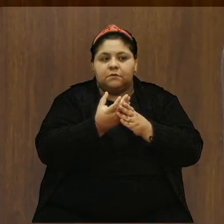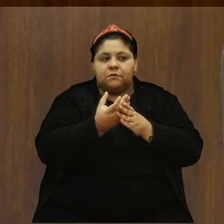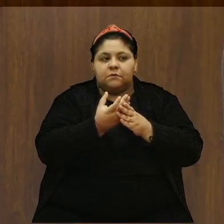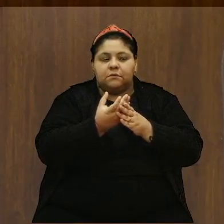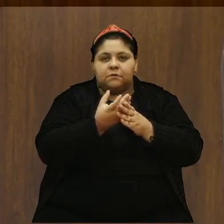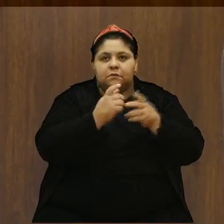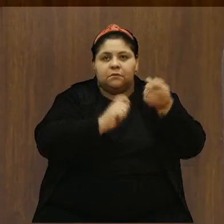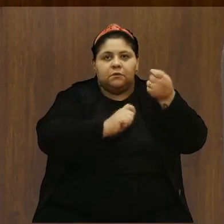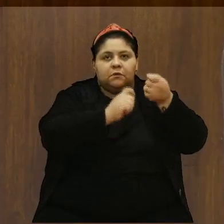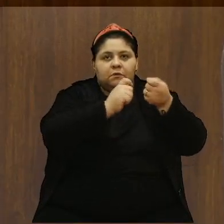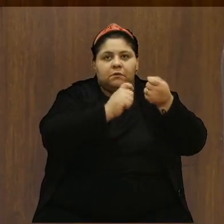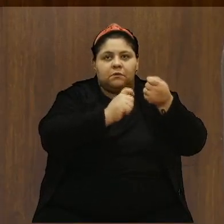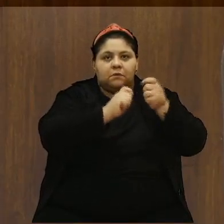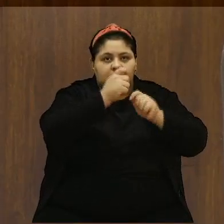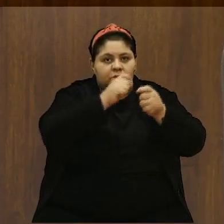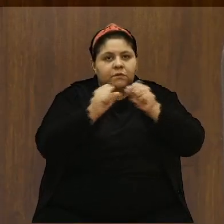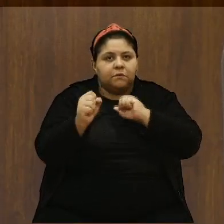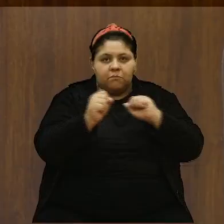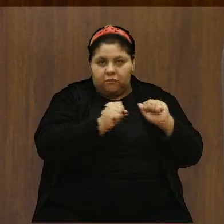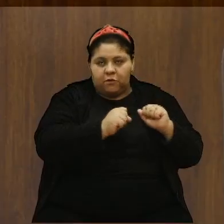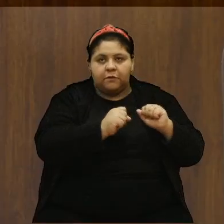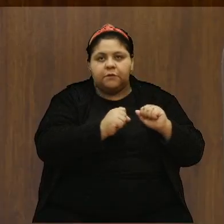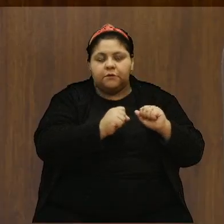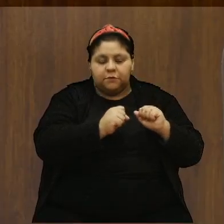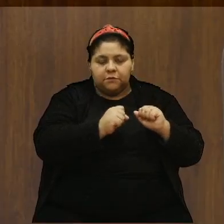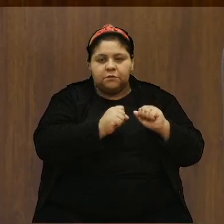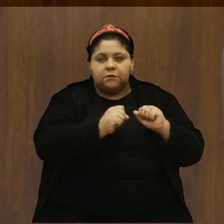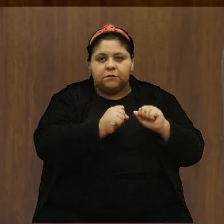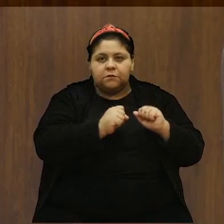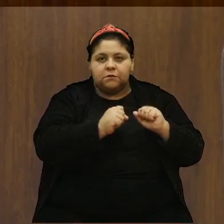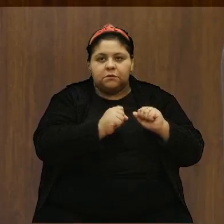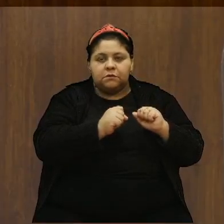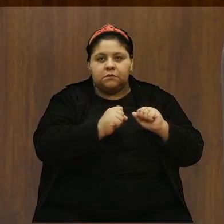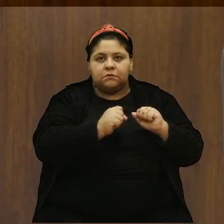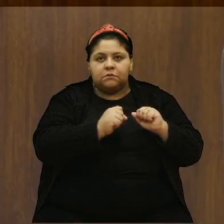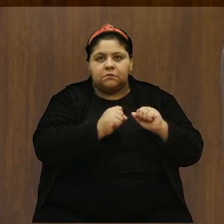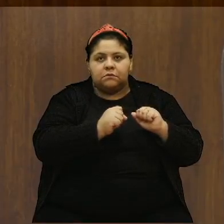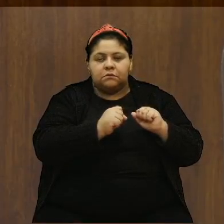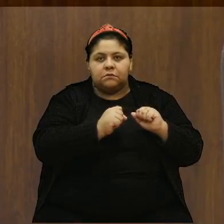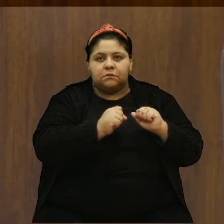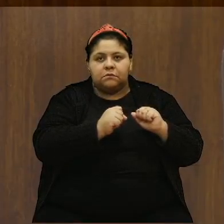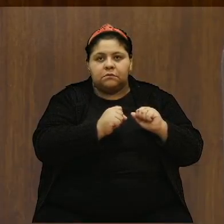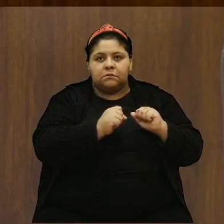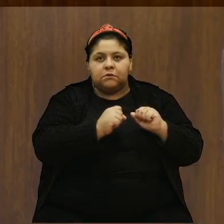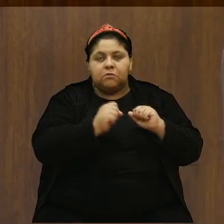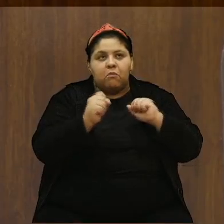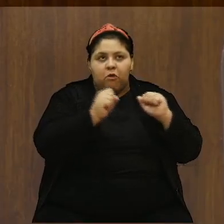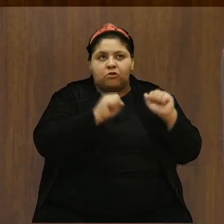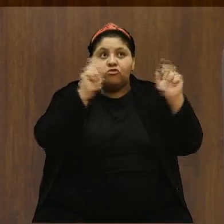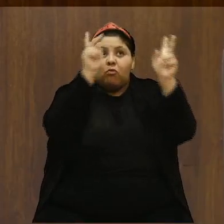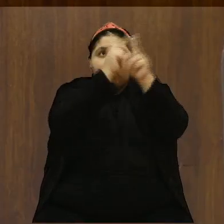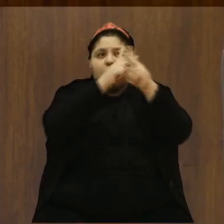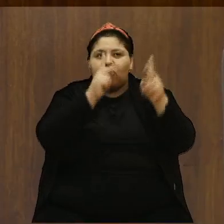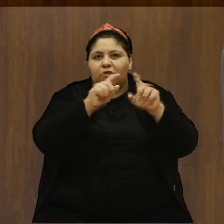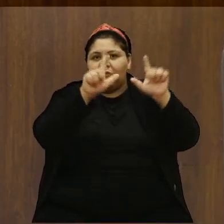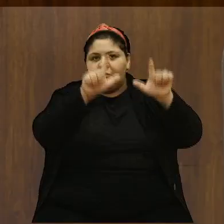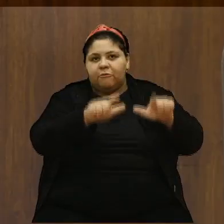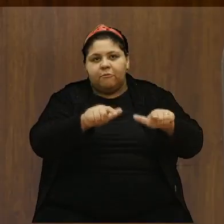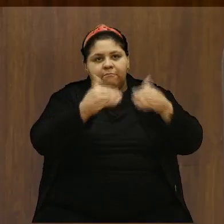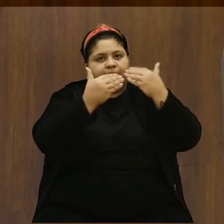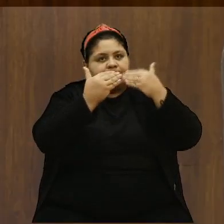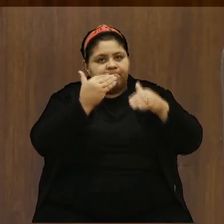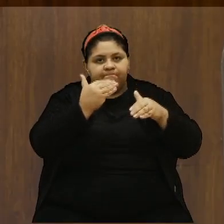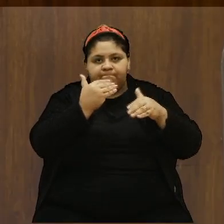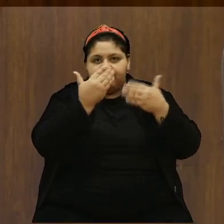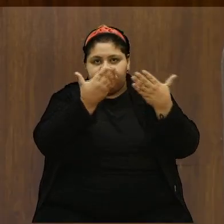indústrias que possam ter qualquer potencial poluidor. Eu discordo particularmente do